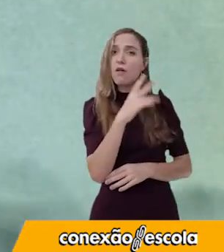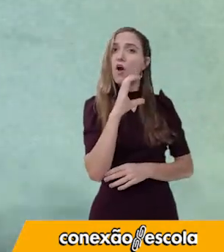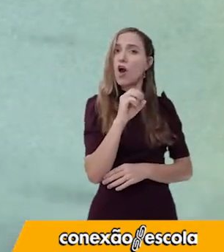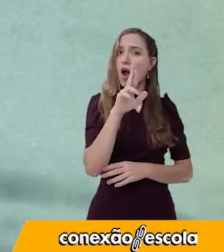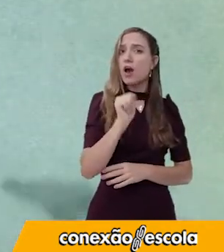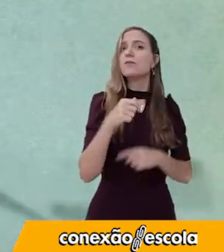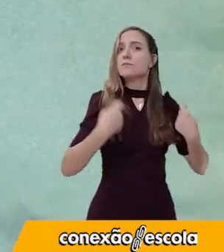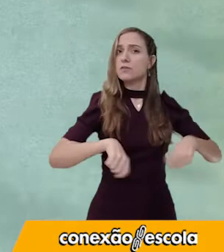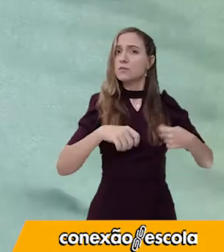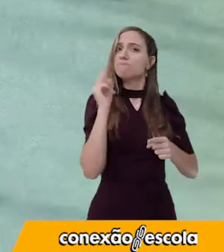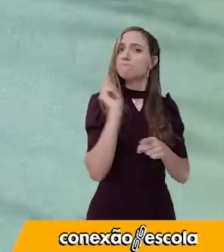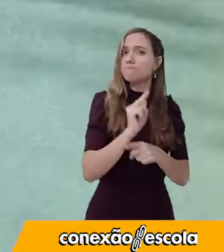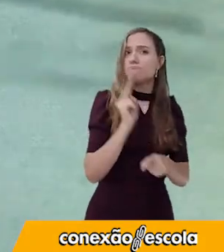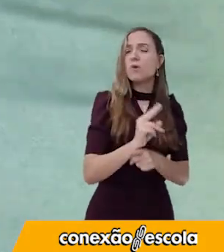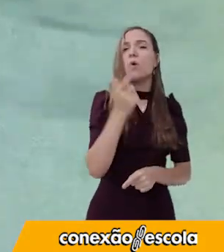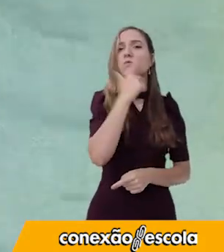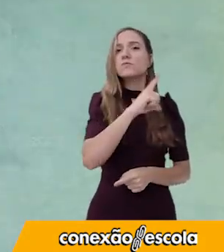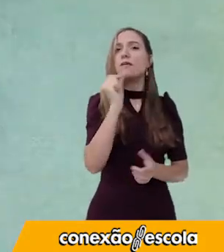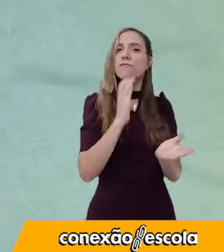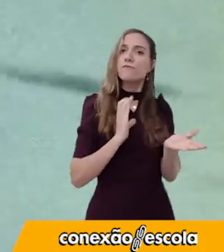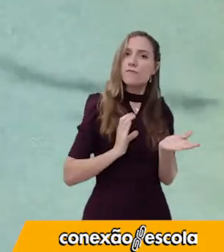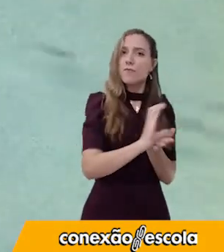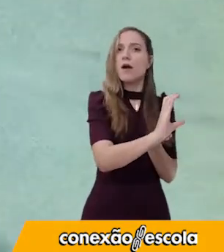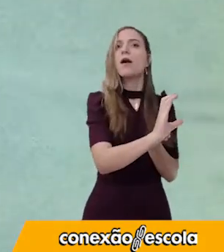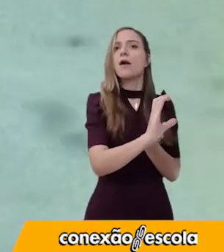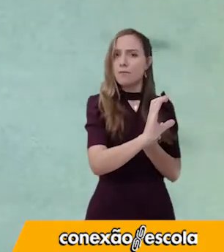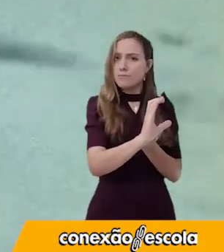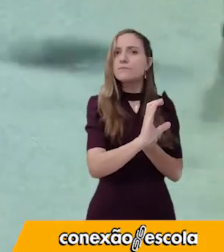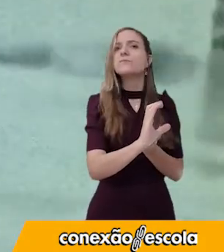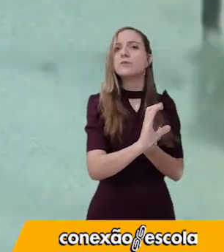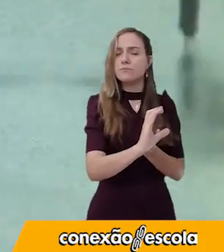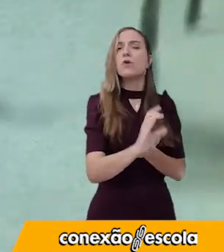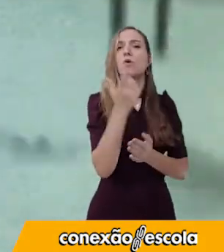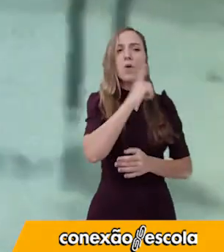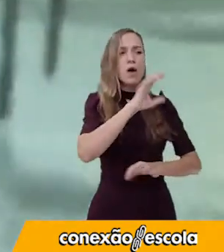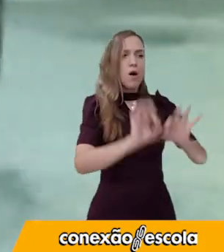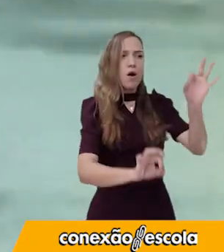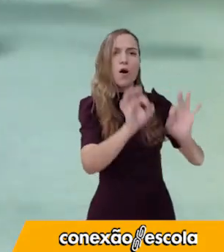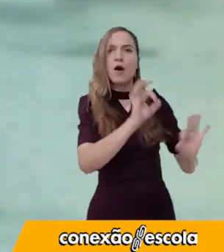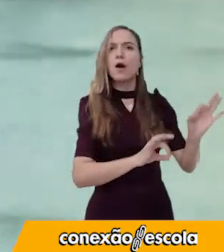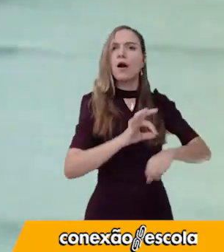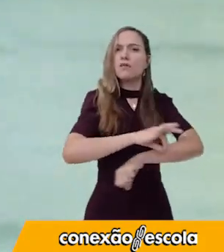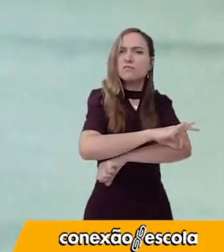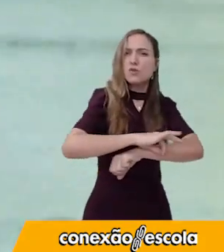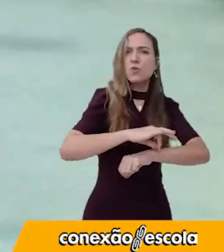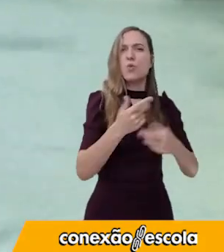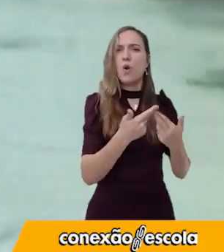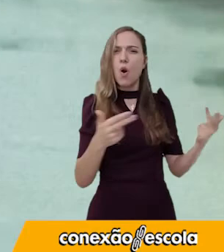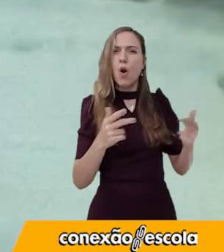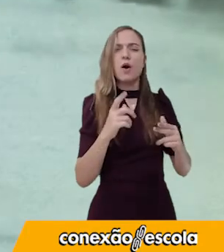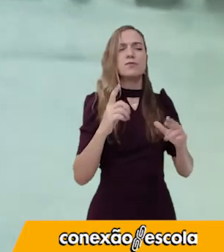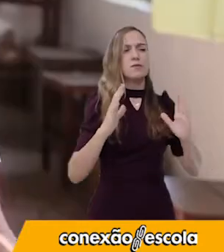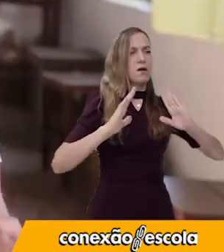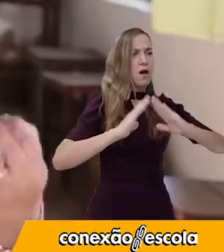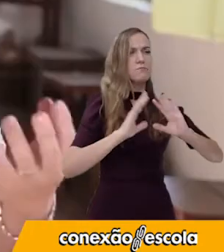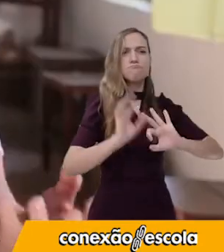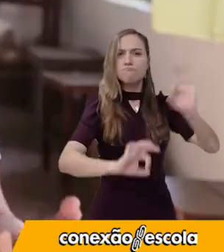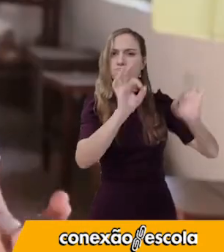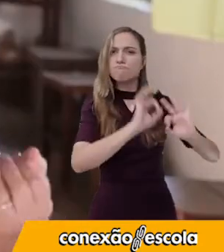solicitou que a Casa de Cora fosse a proponente para receber esses recursos da Eletrobras. Foi a Eletrobras